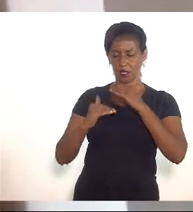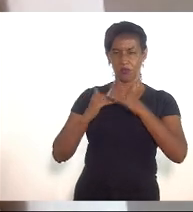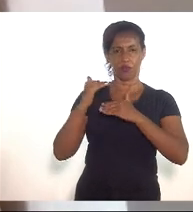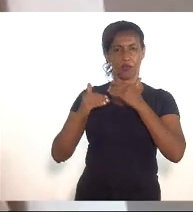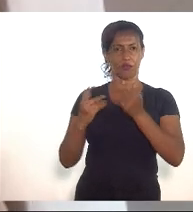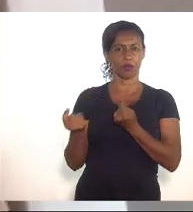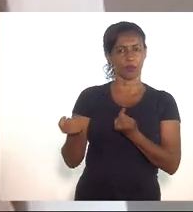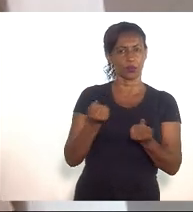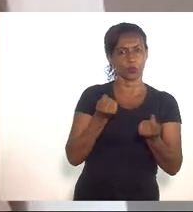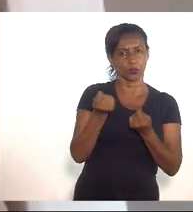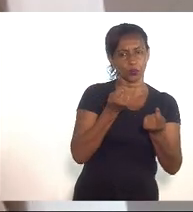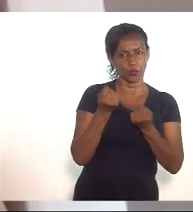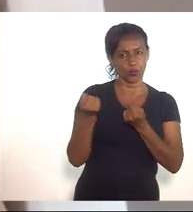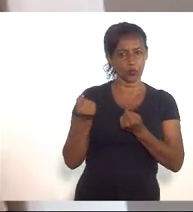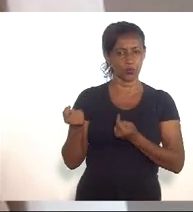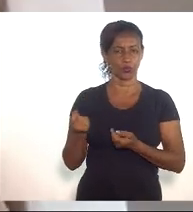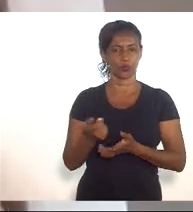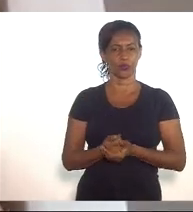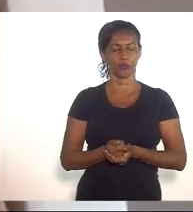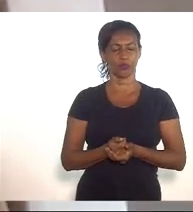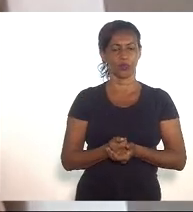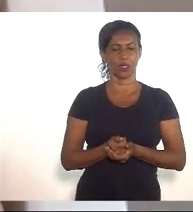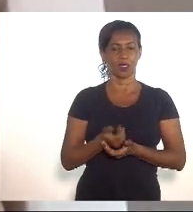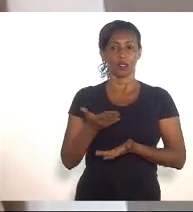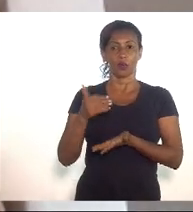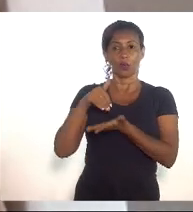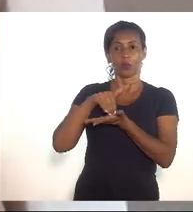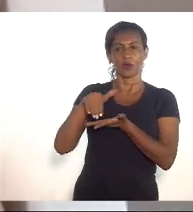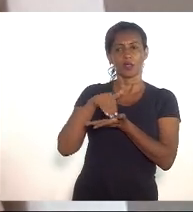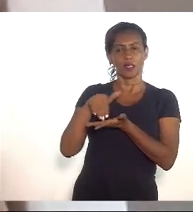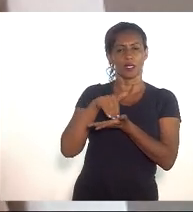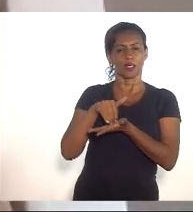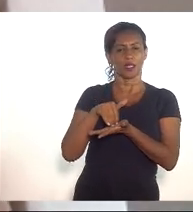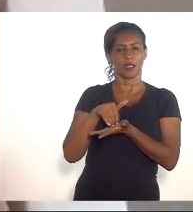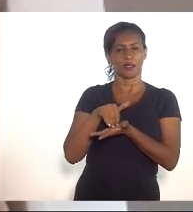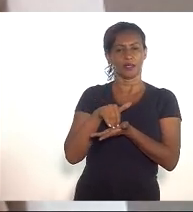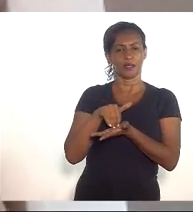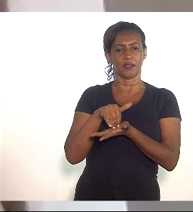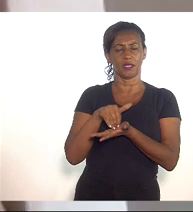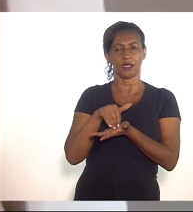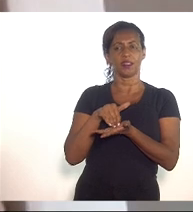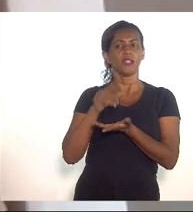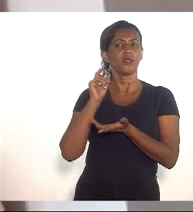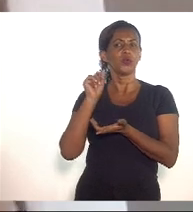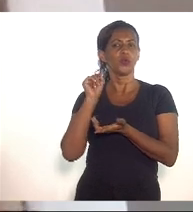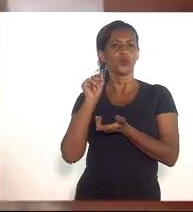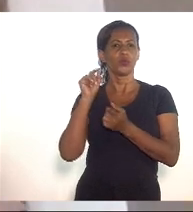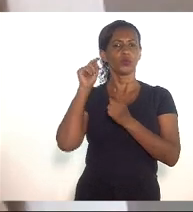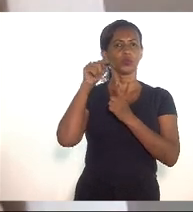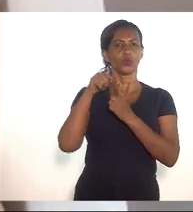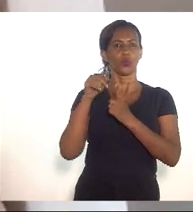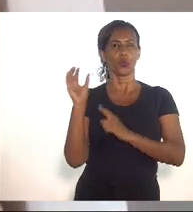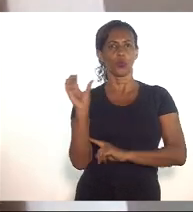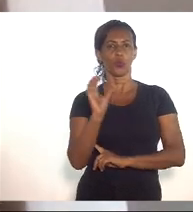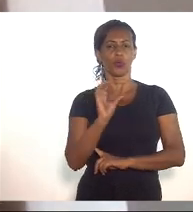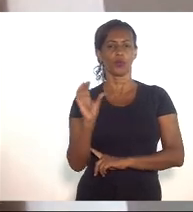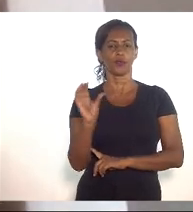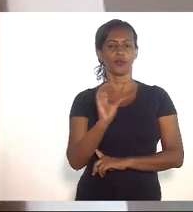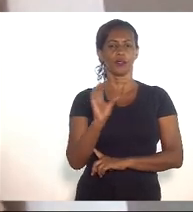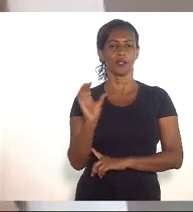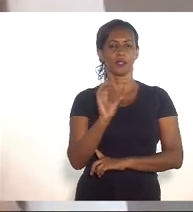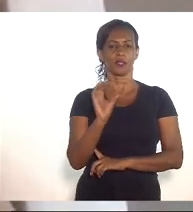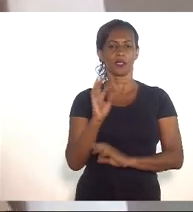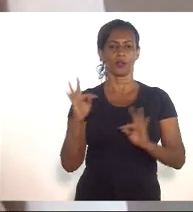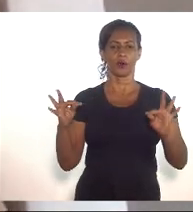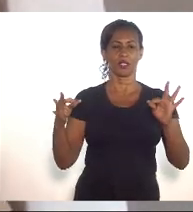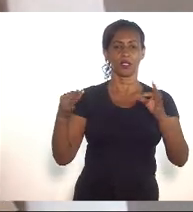Econômico são como secretaria meio. Isso significa coordenação entre